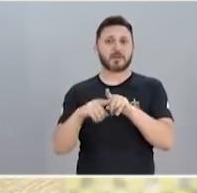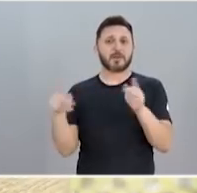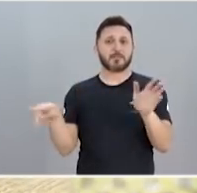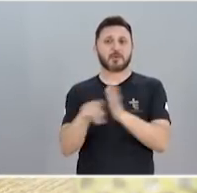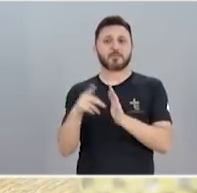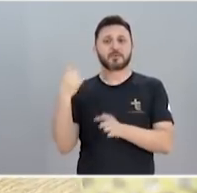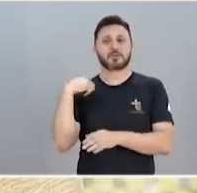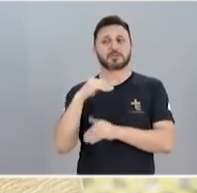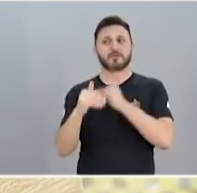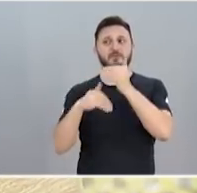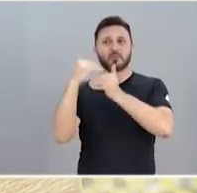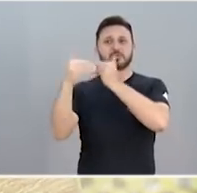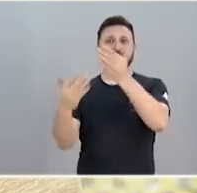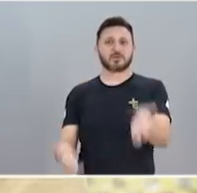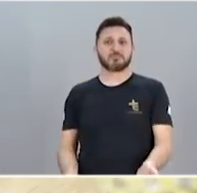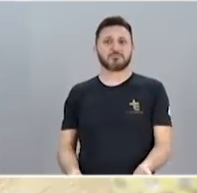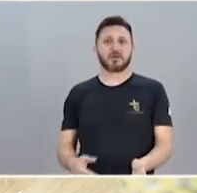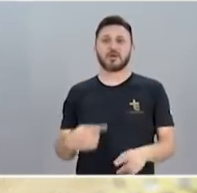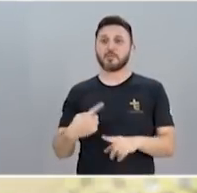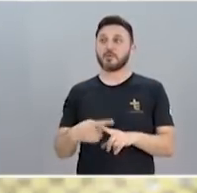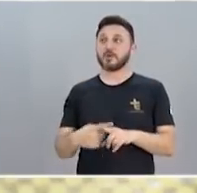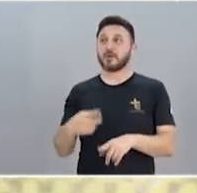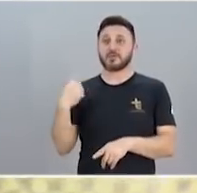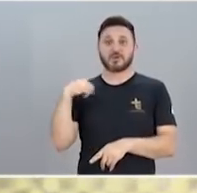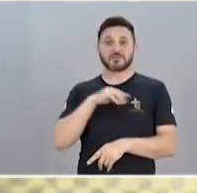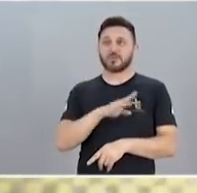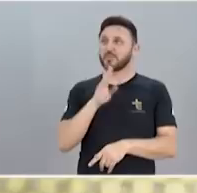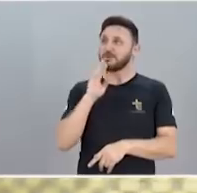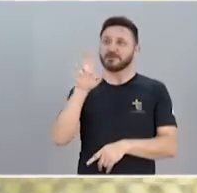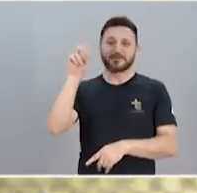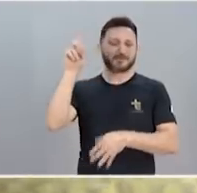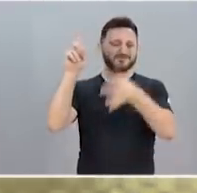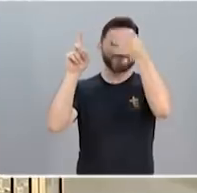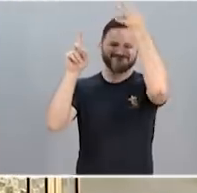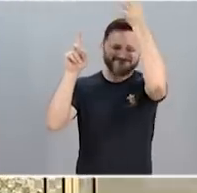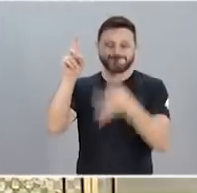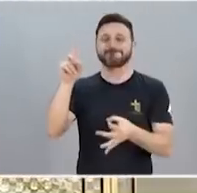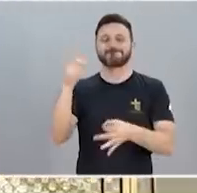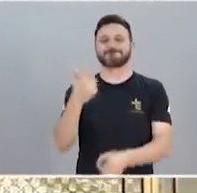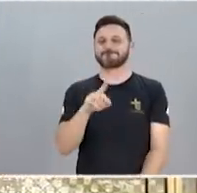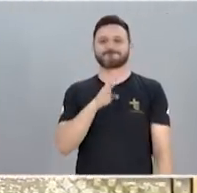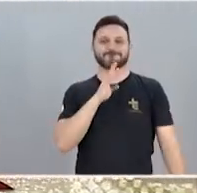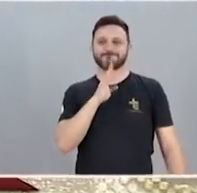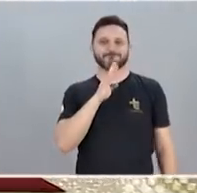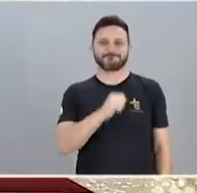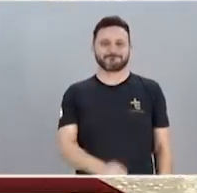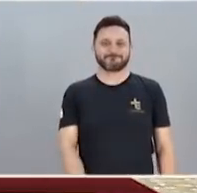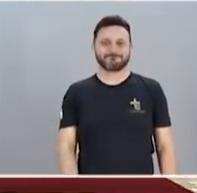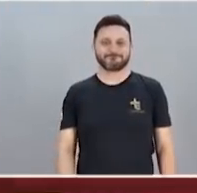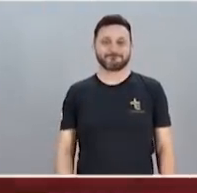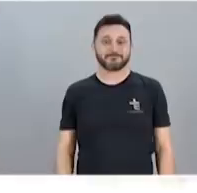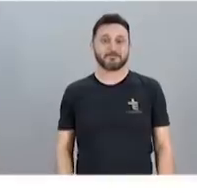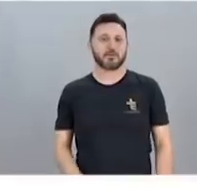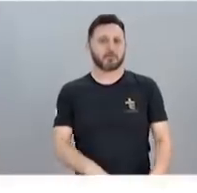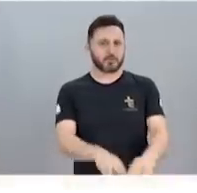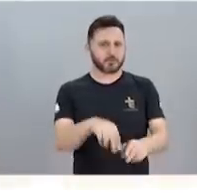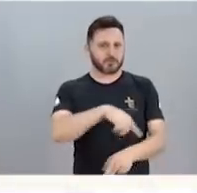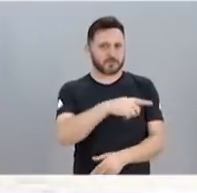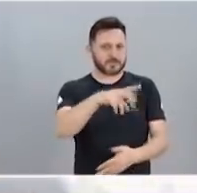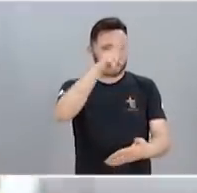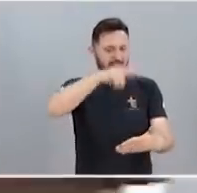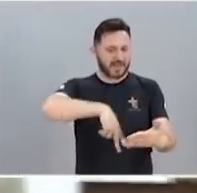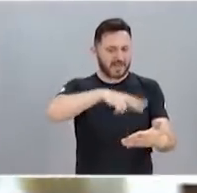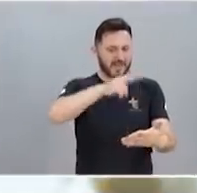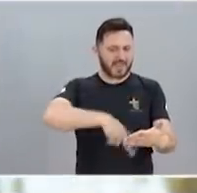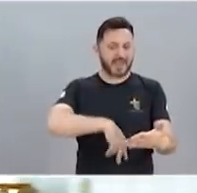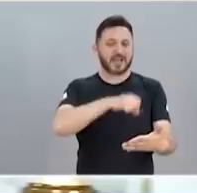nossa evolução. Por isso, às vezes, você lê o Antigo Testamento e você não consegue enxergar o